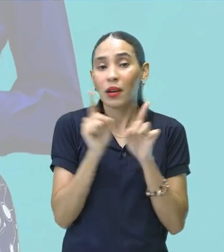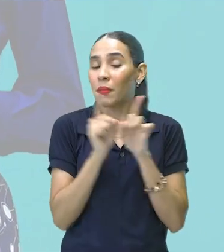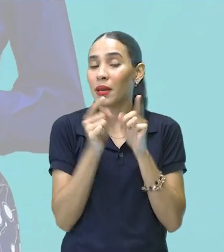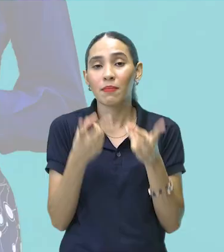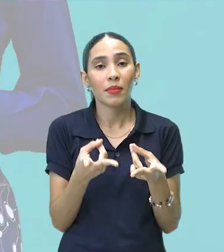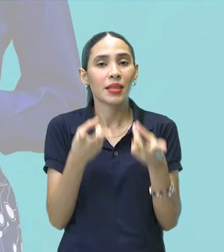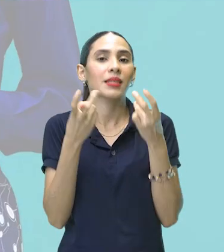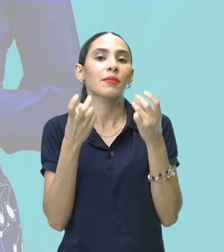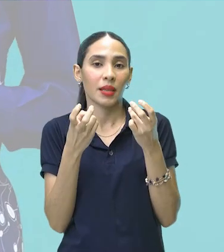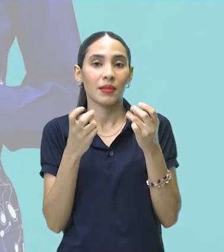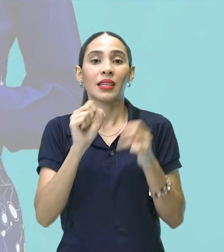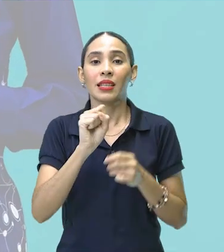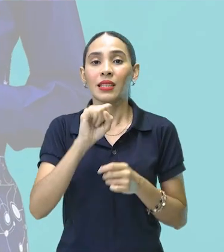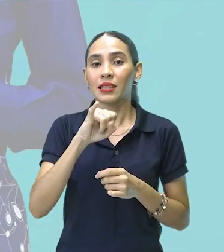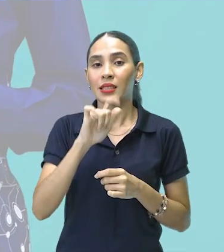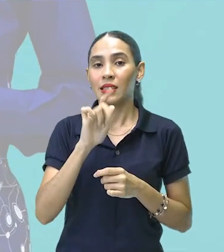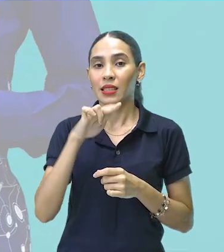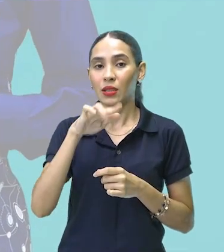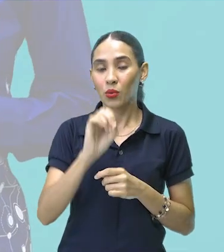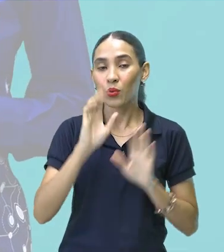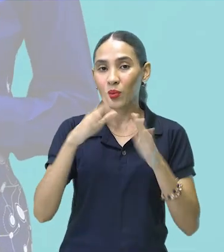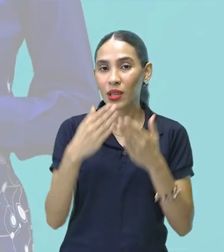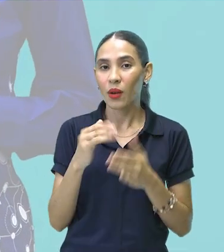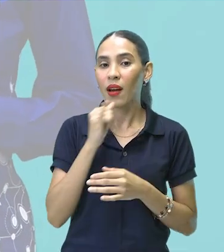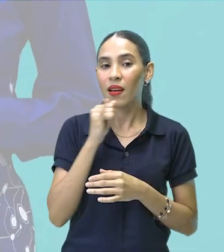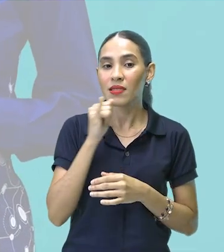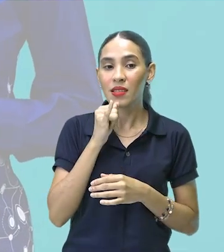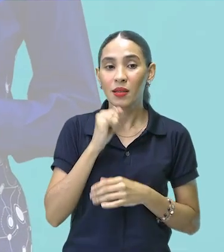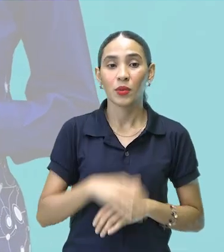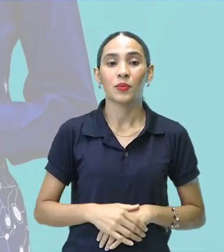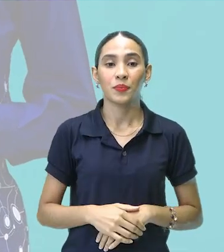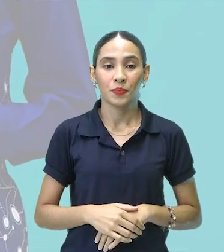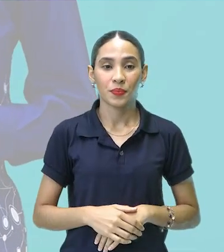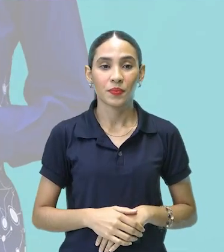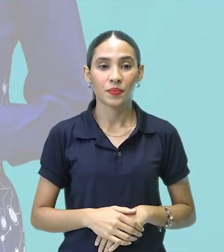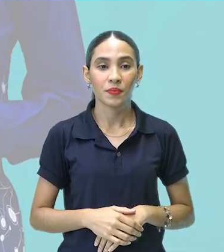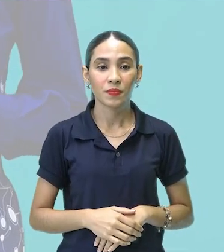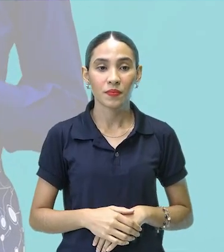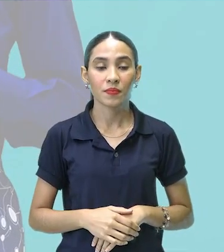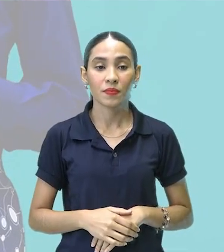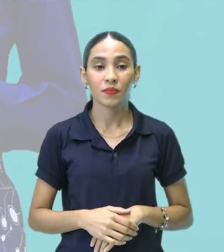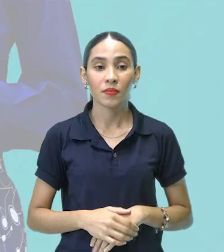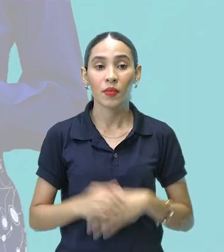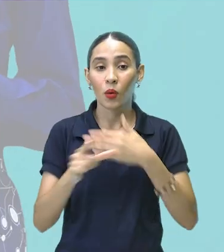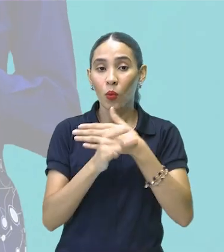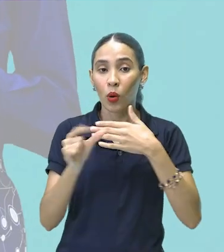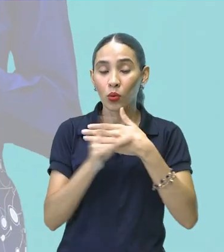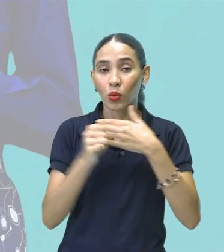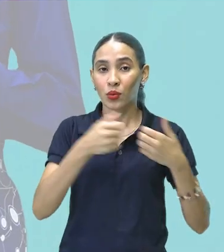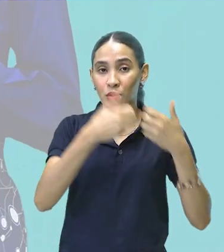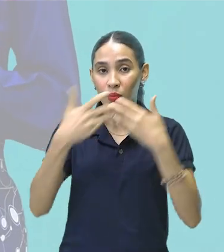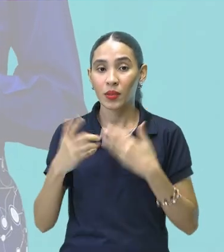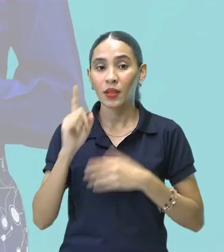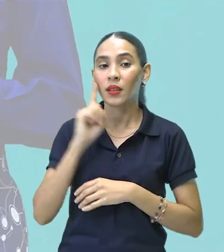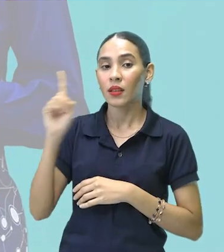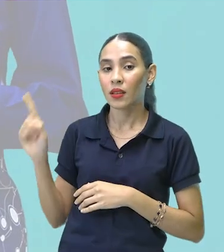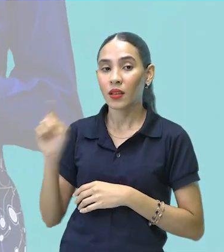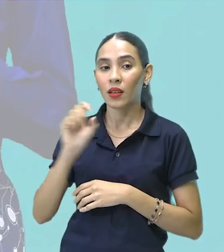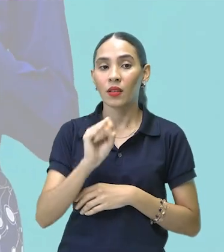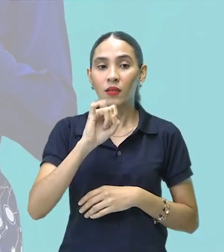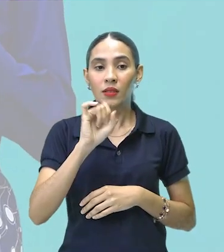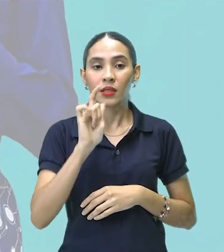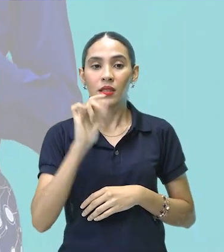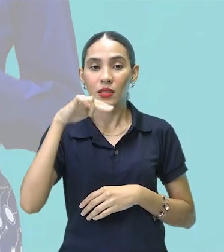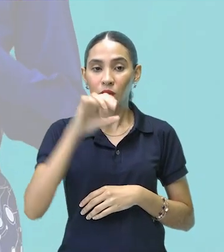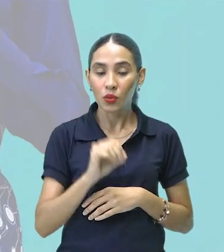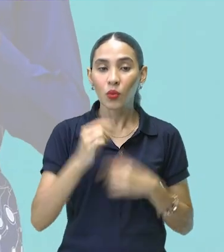perceber com o signo. Então, olha só o que Saussure diz pra gente. Ele afirma que o signo linguístico